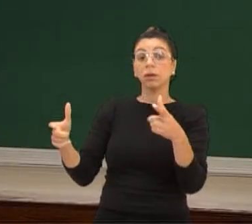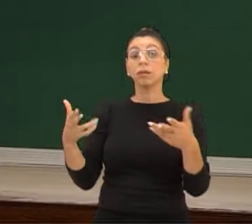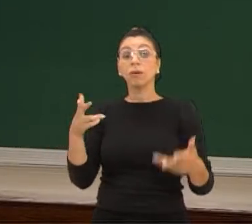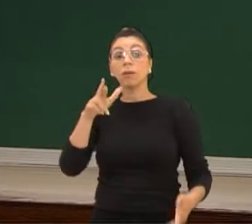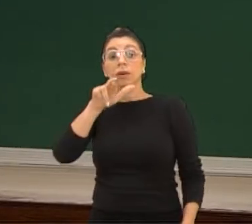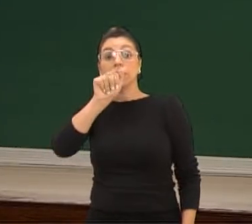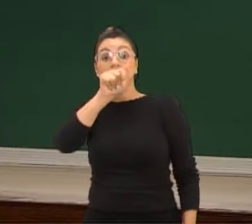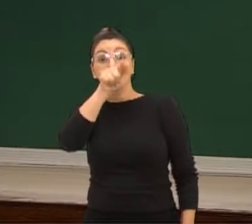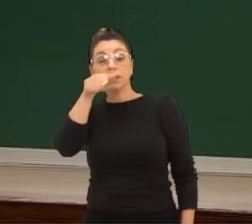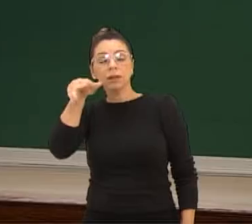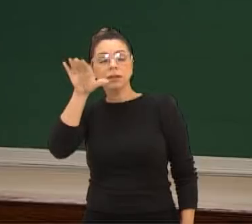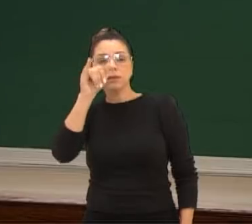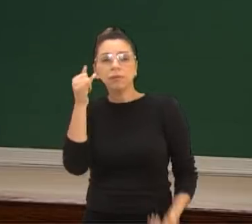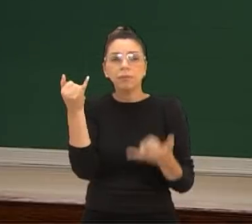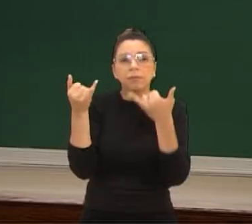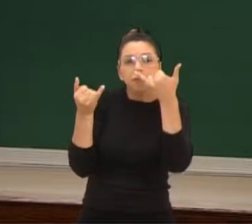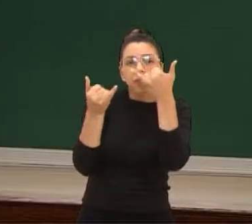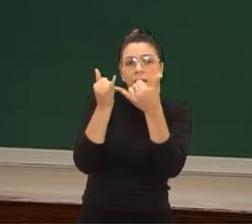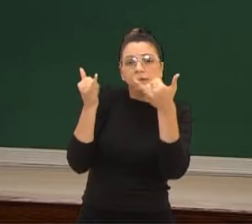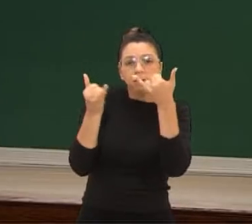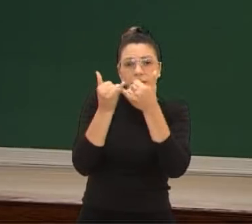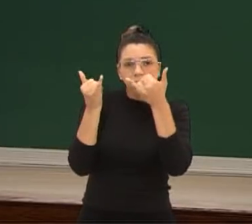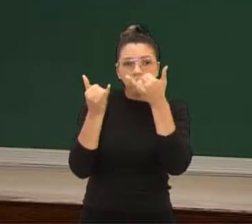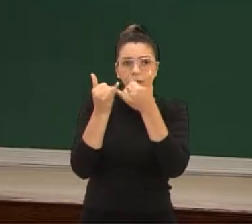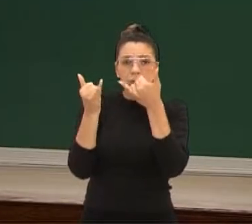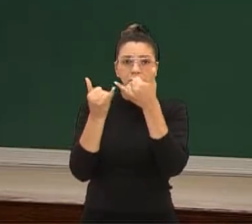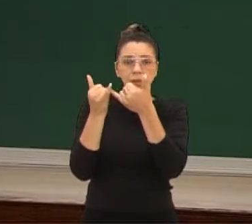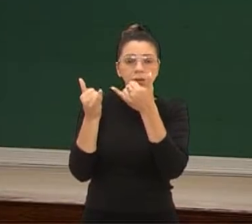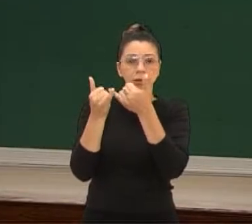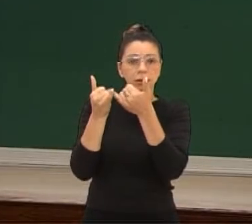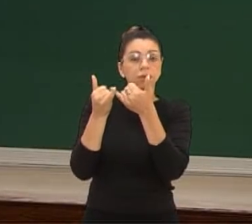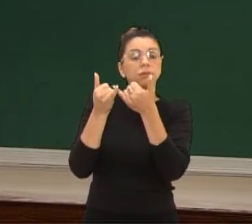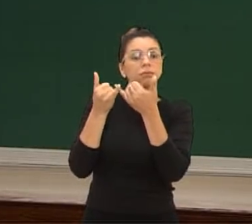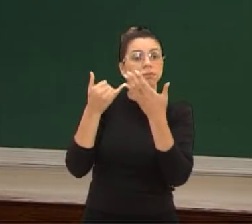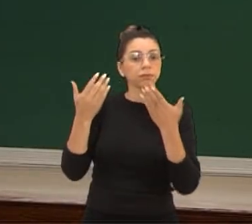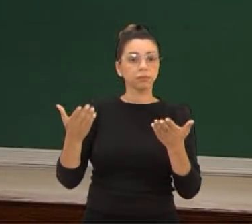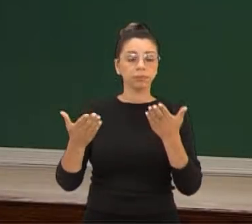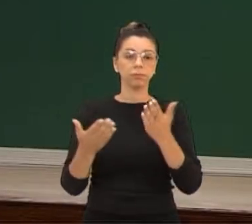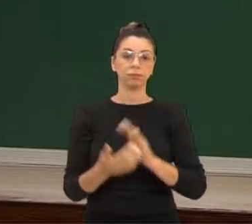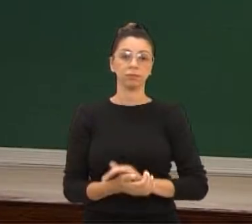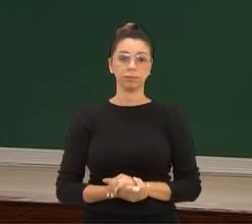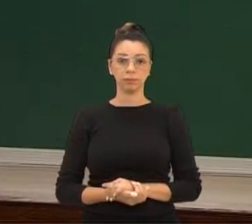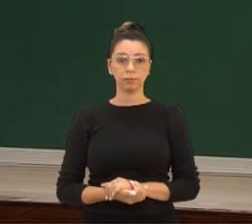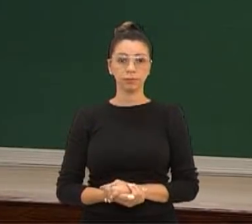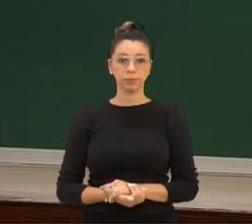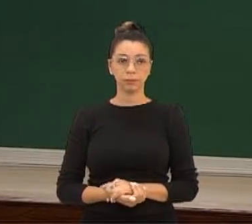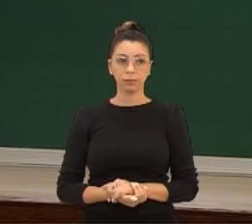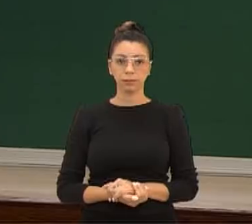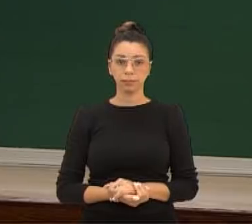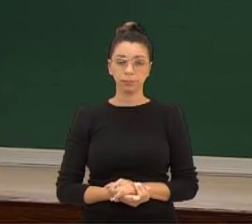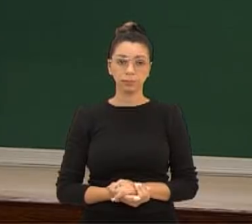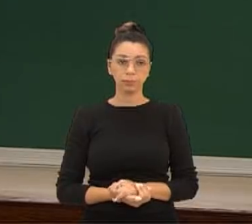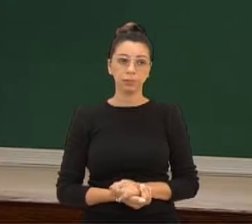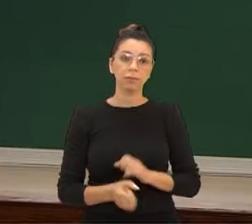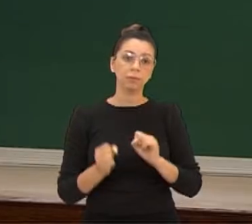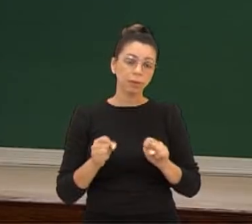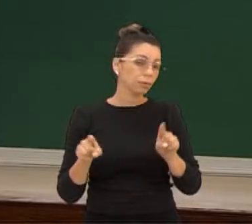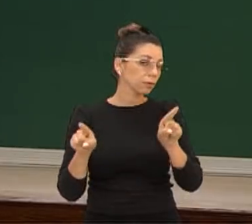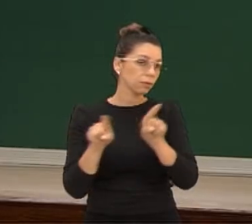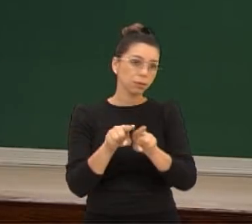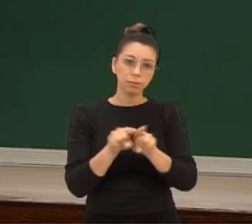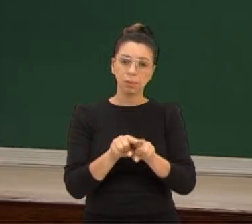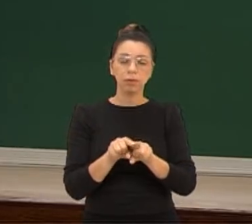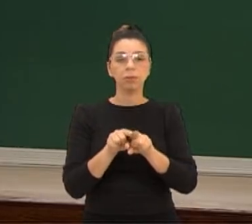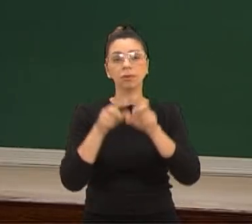sendo muito próxima, muito parecida que a razão do apontador, ok? E podemos fazer a